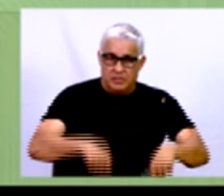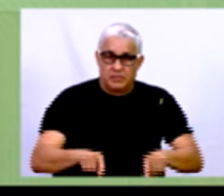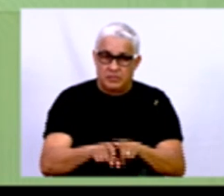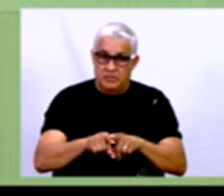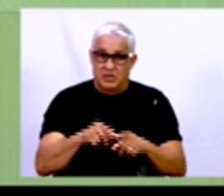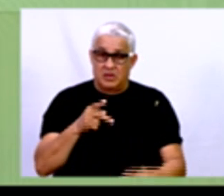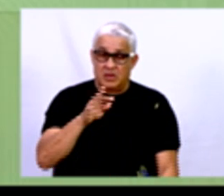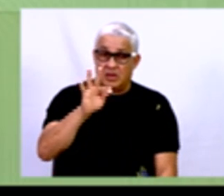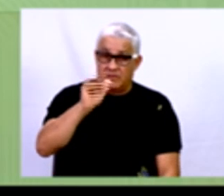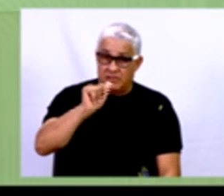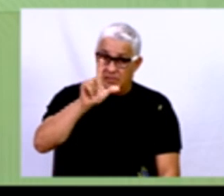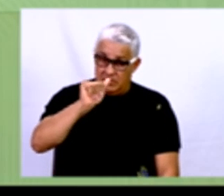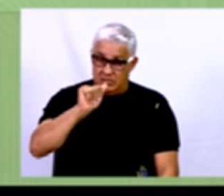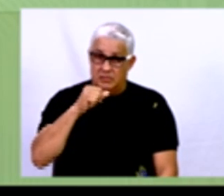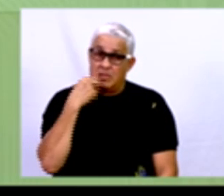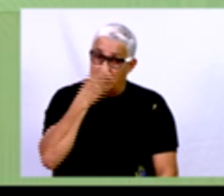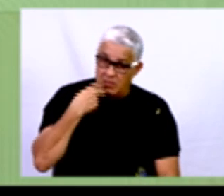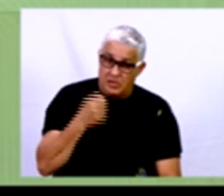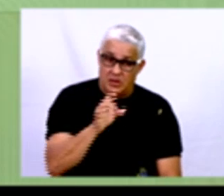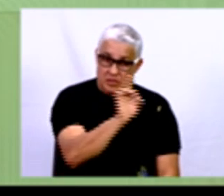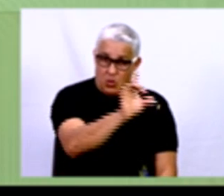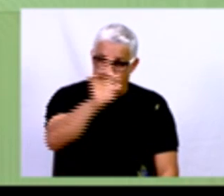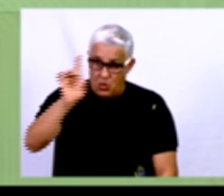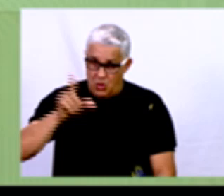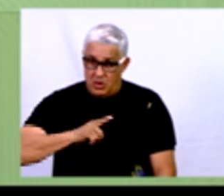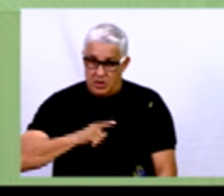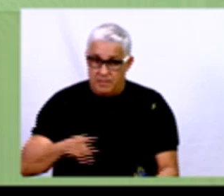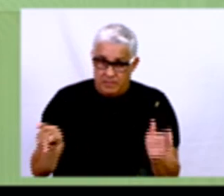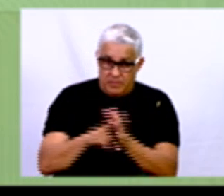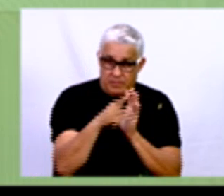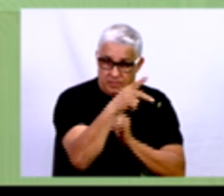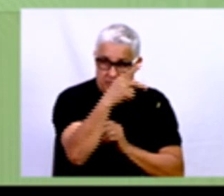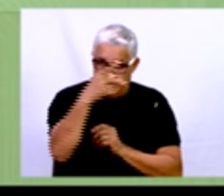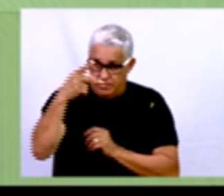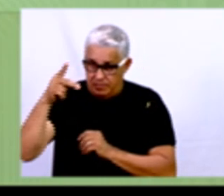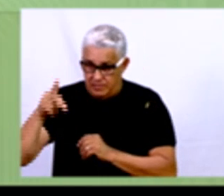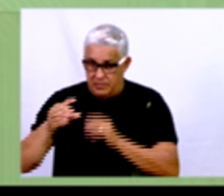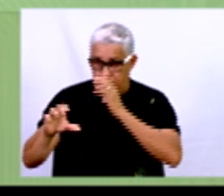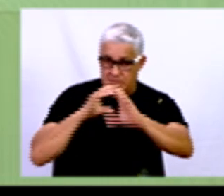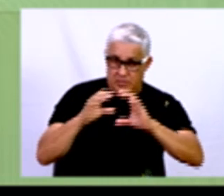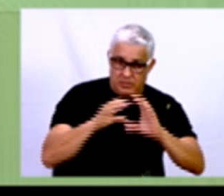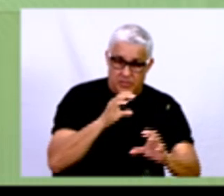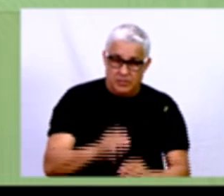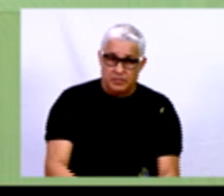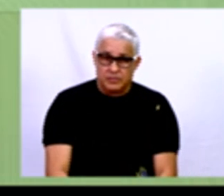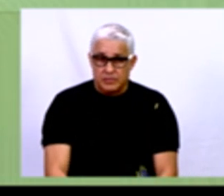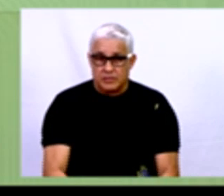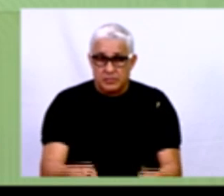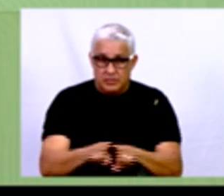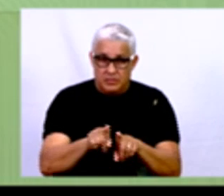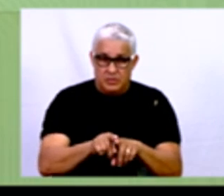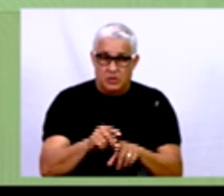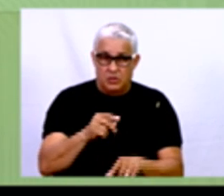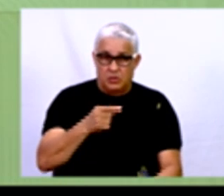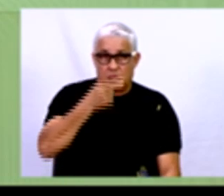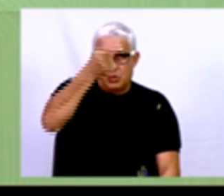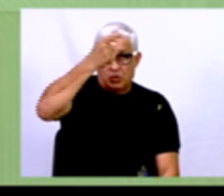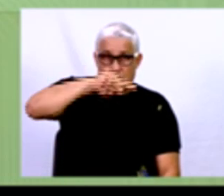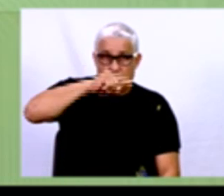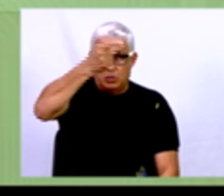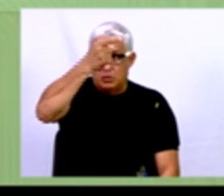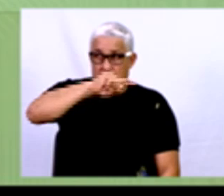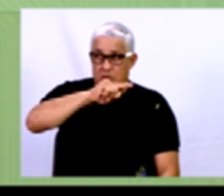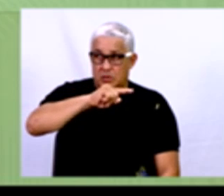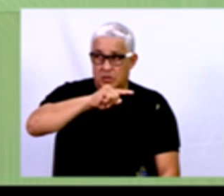a fala é uma ação individual que o falante realiza ao se comunicar. E todos esses dois elementos